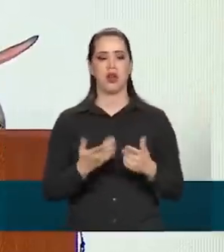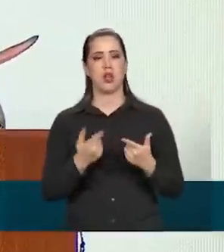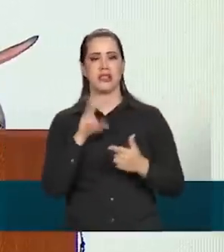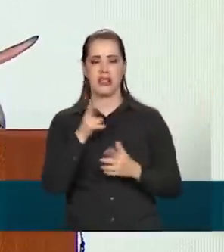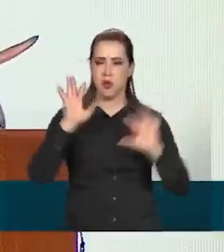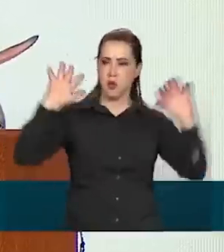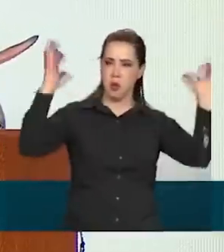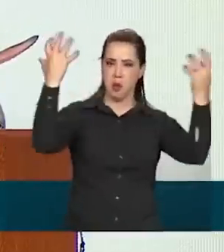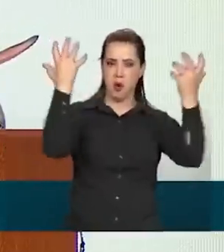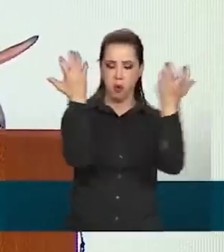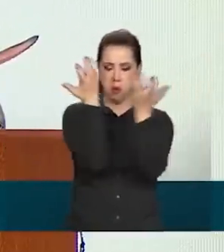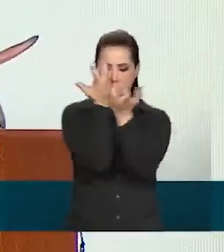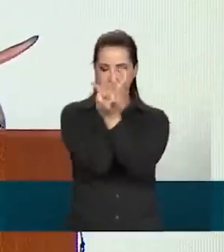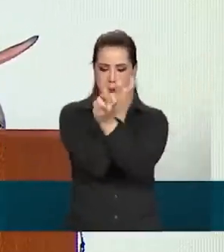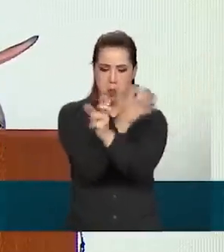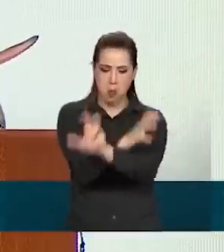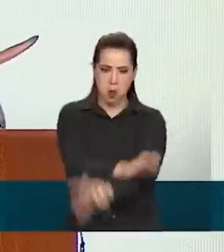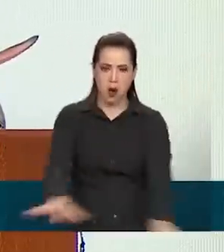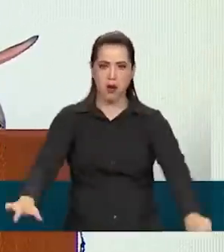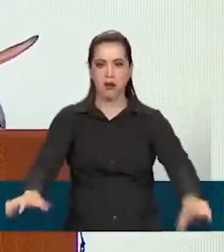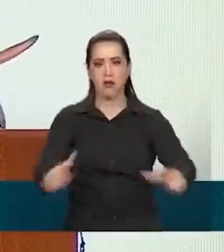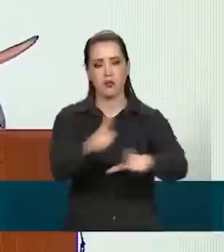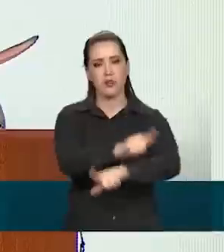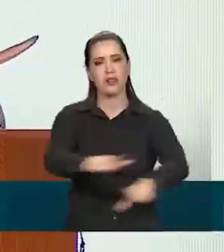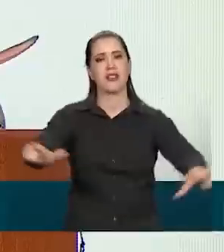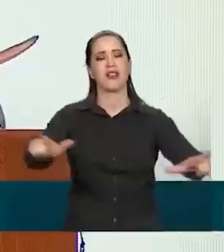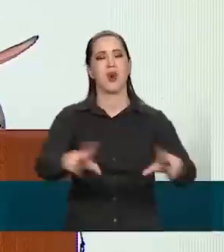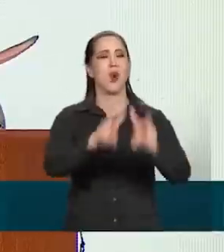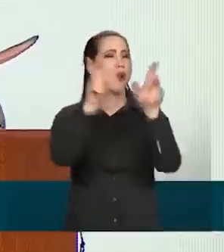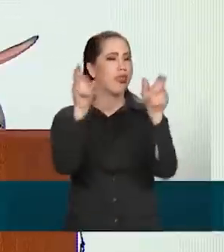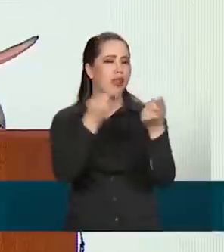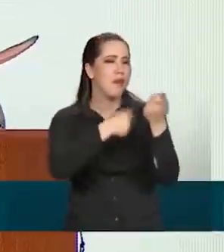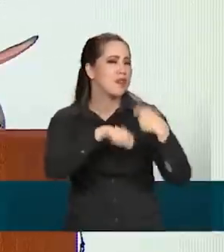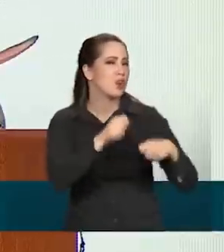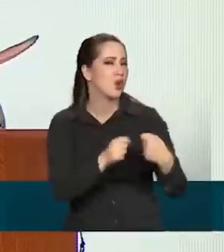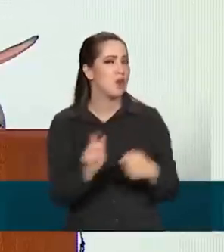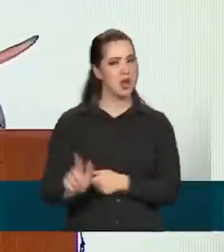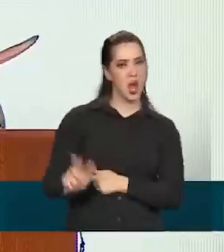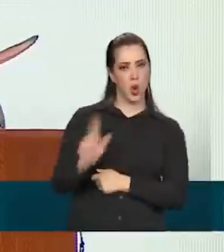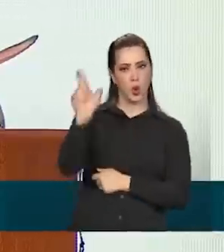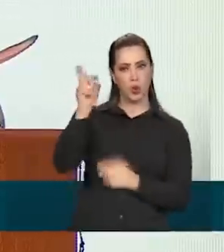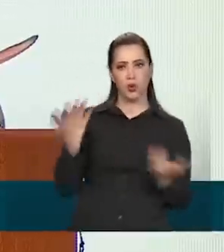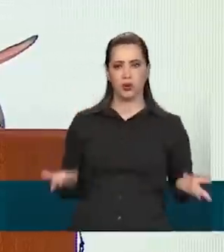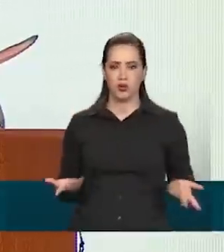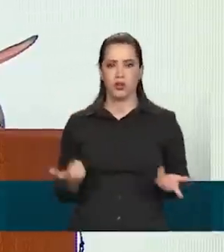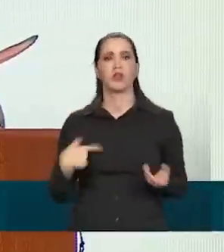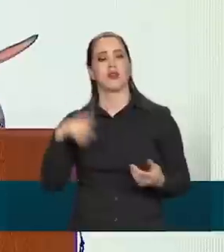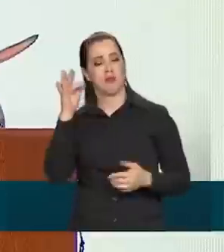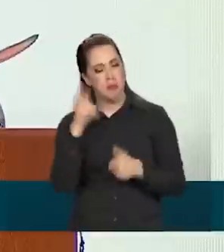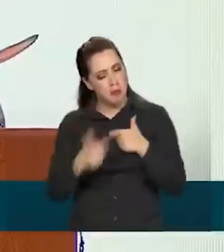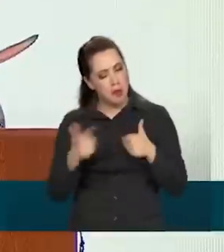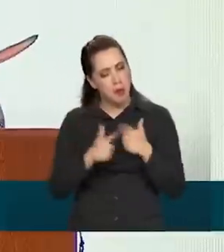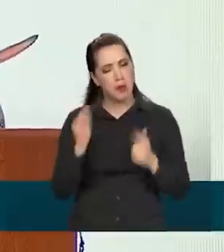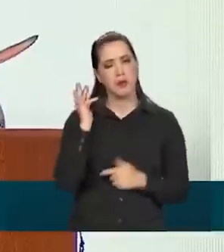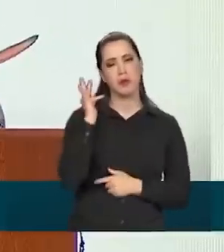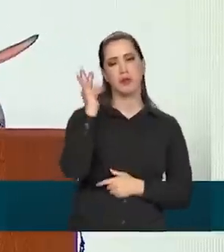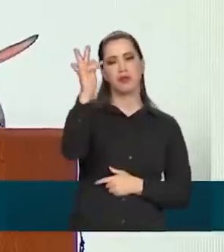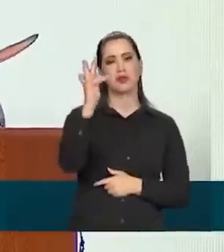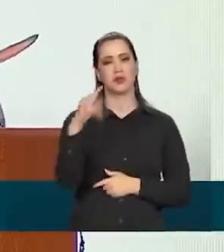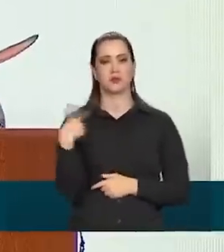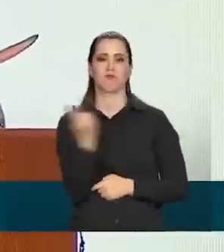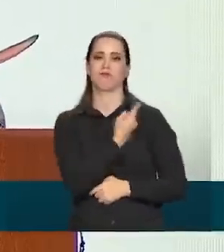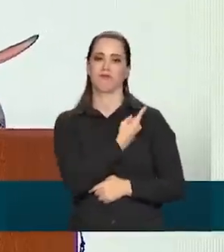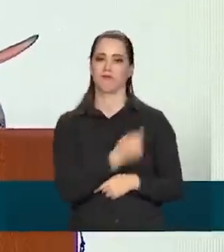feitas sempre em nome da economia de curto prazo, têm efeitos devastadores para o futuro de